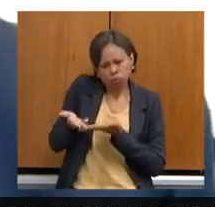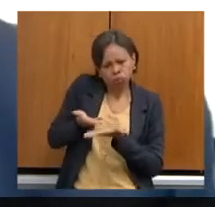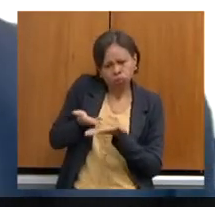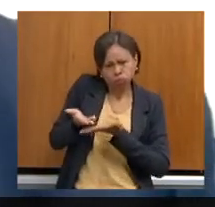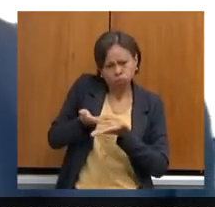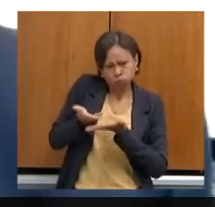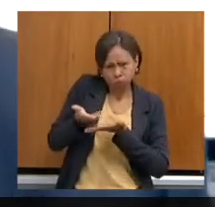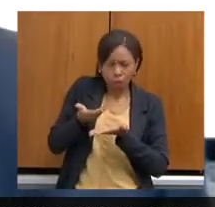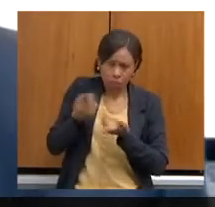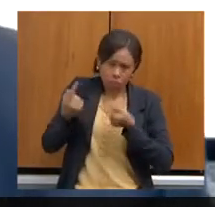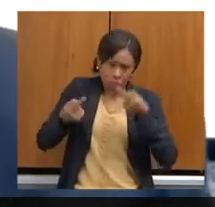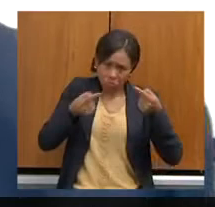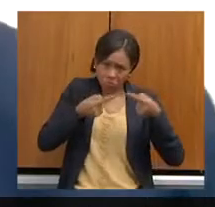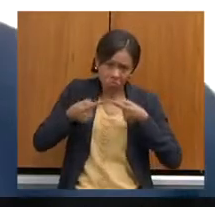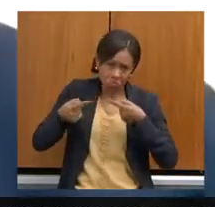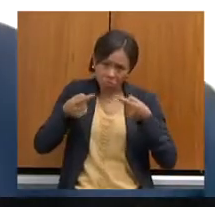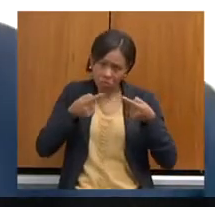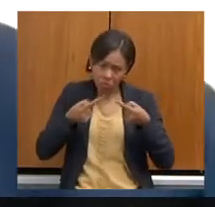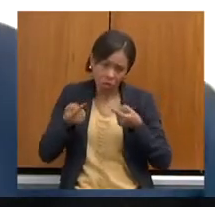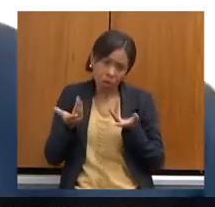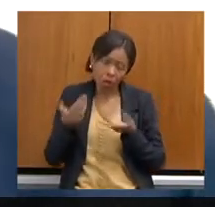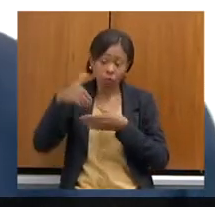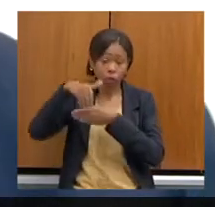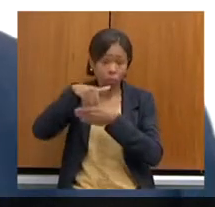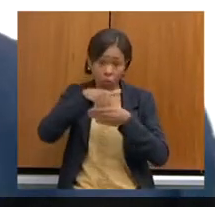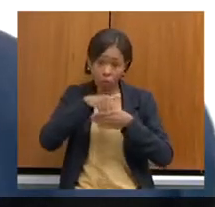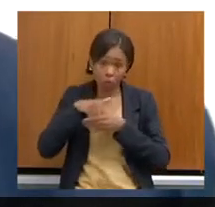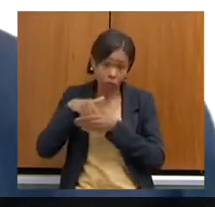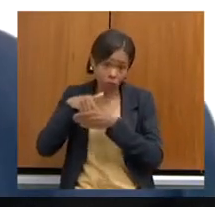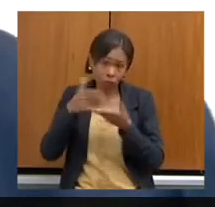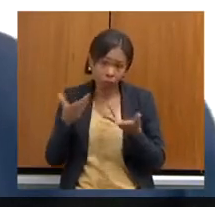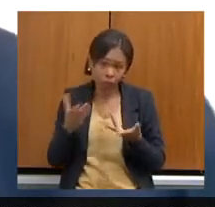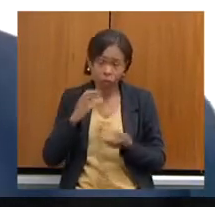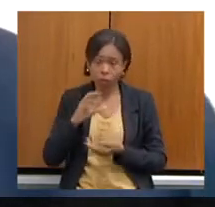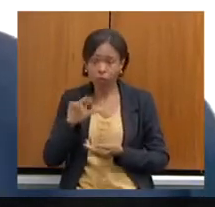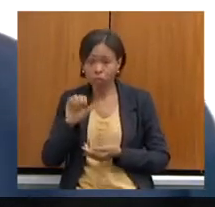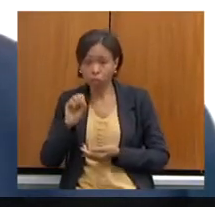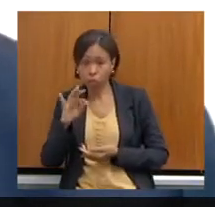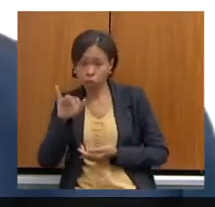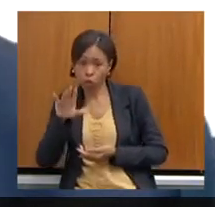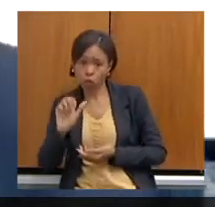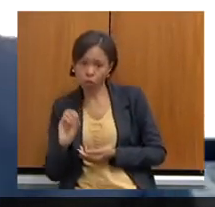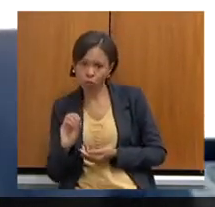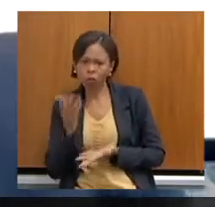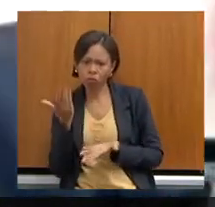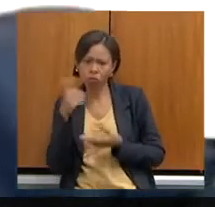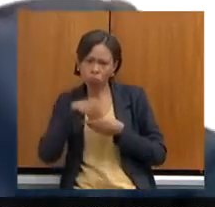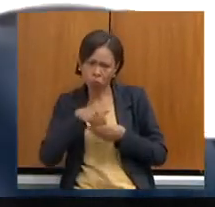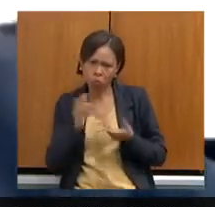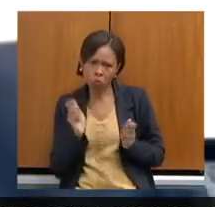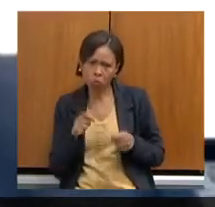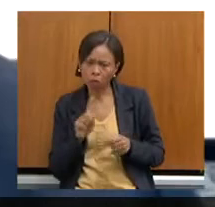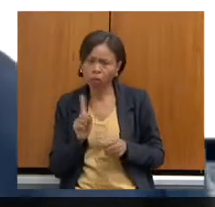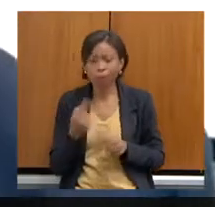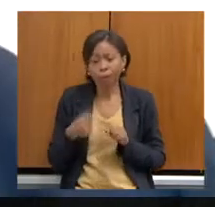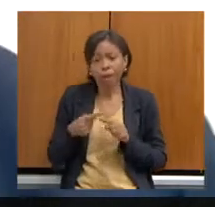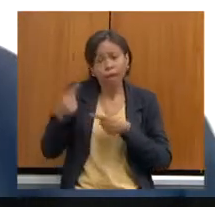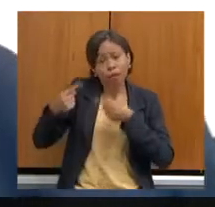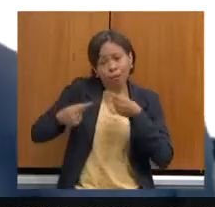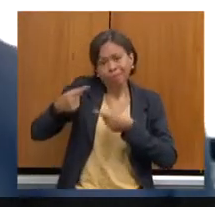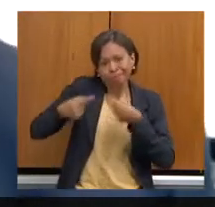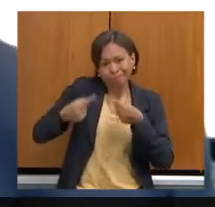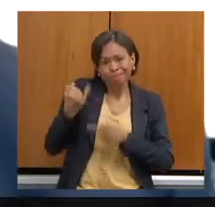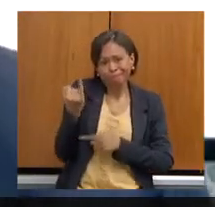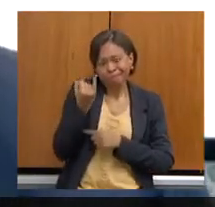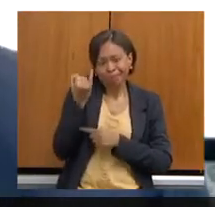gasta para já deputado Cristiano derrotado ao governo entendendo que é uma política interessante que poderia estar à frente podemos Yala